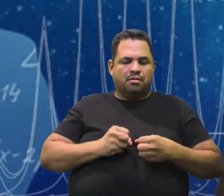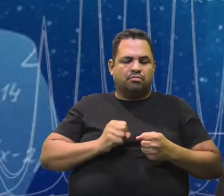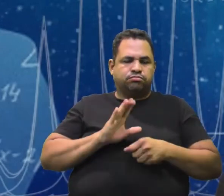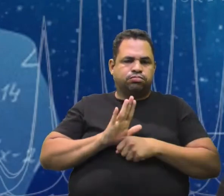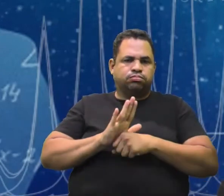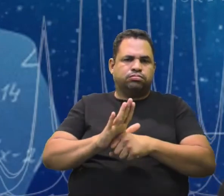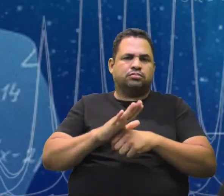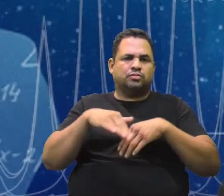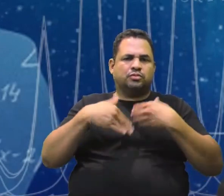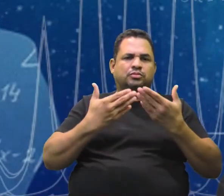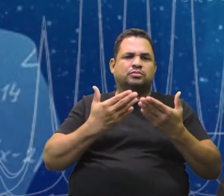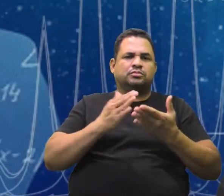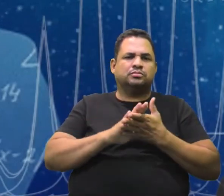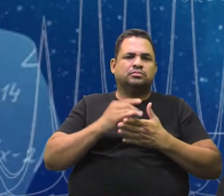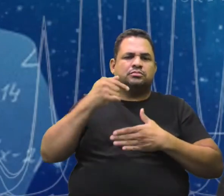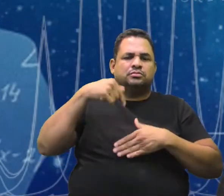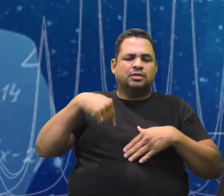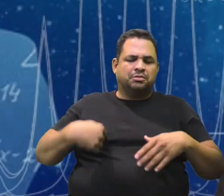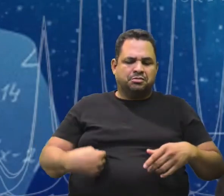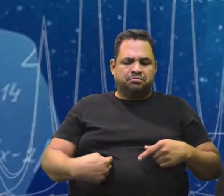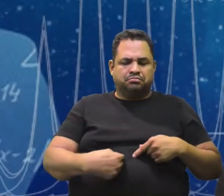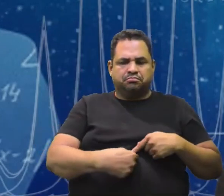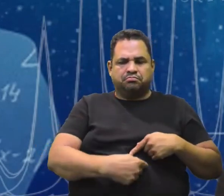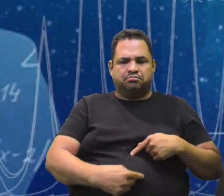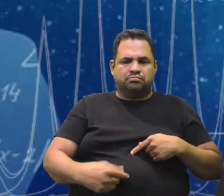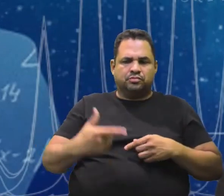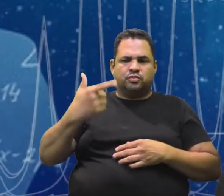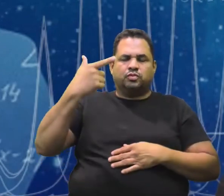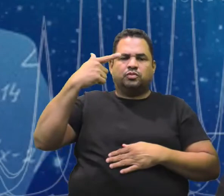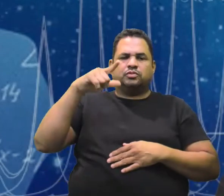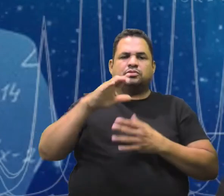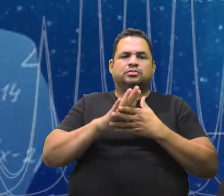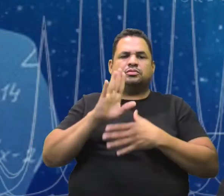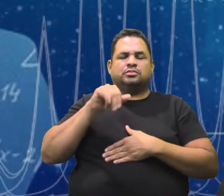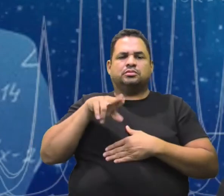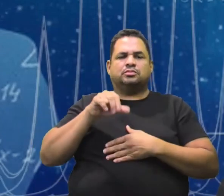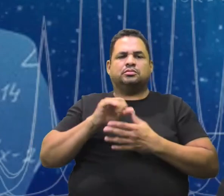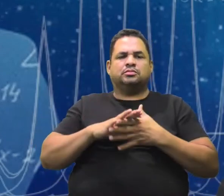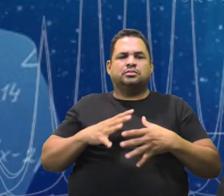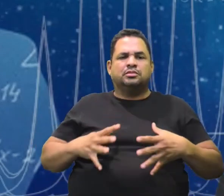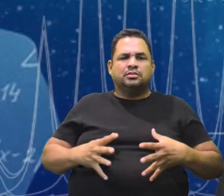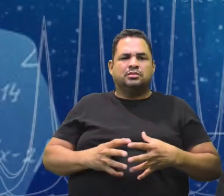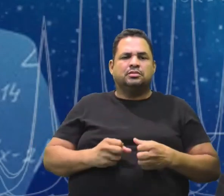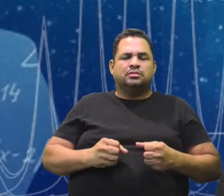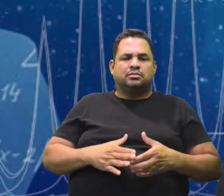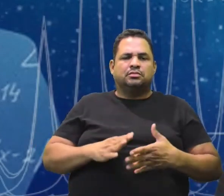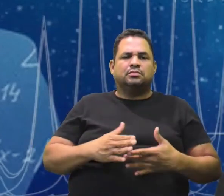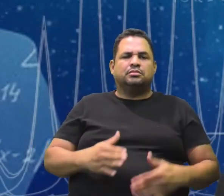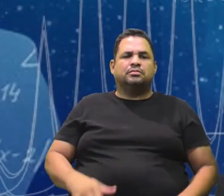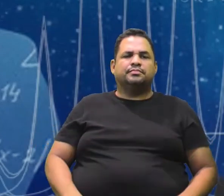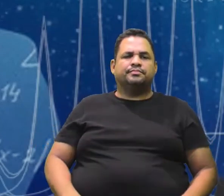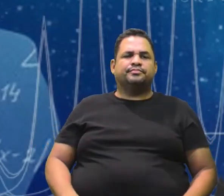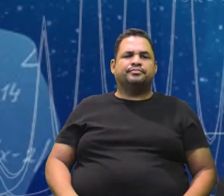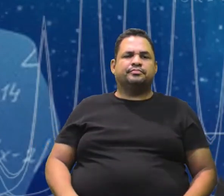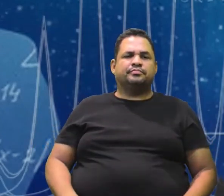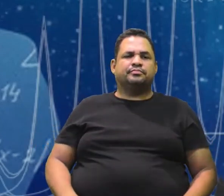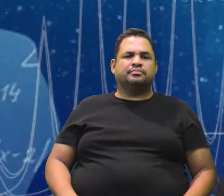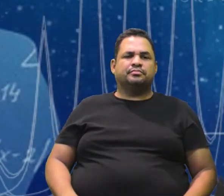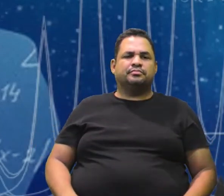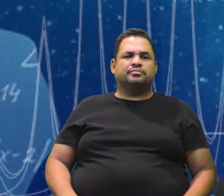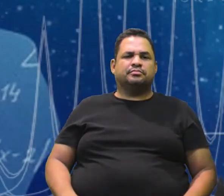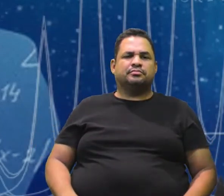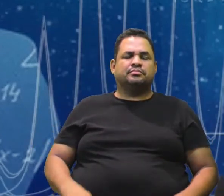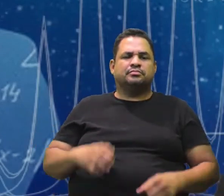E quando o alimento passar para o intestino, outras enzimas vão ajudar para que